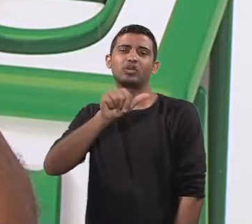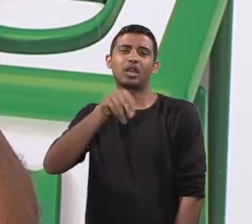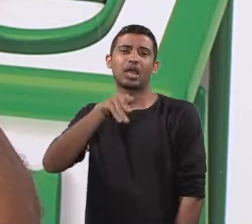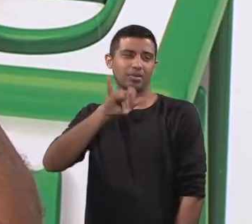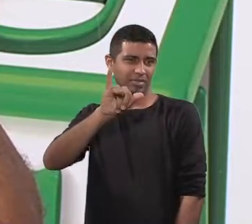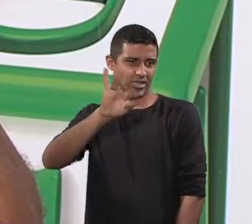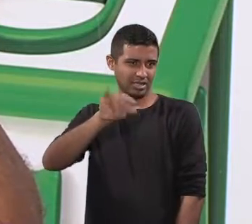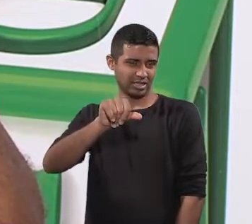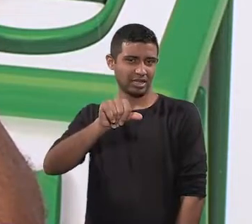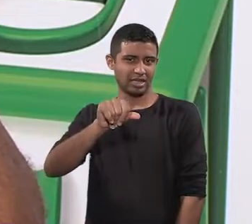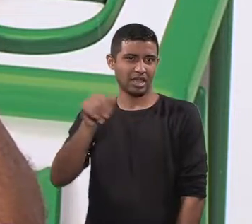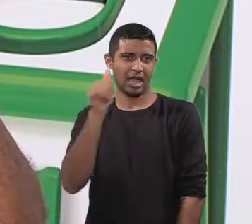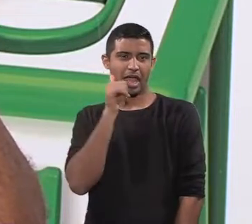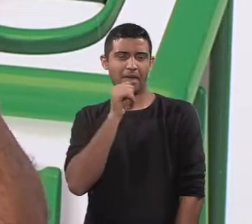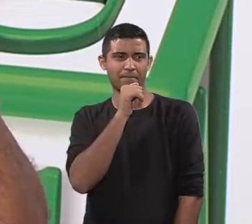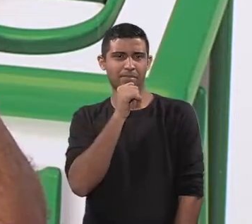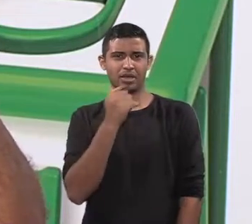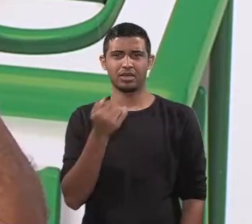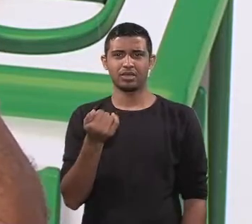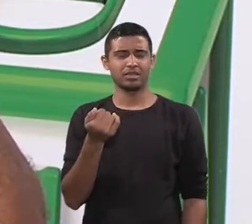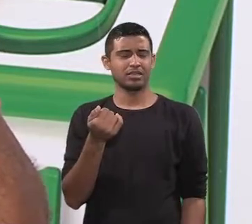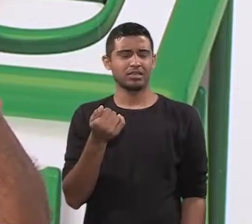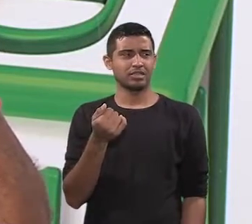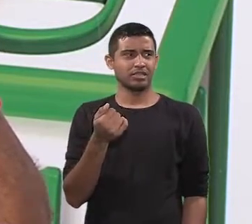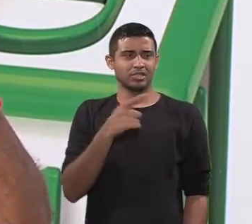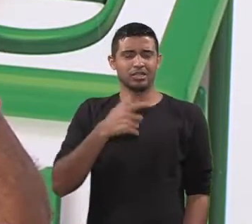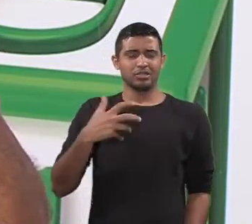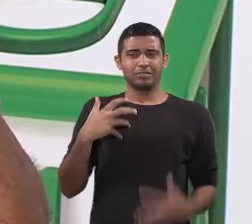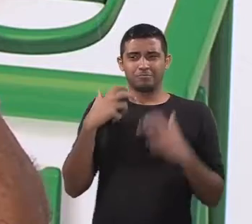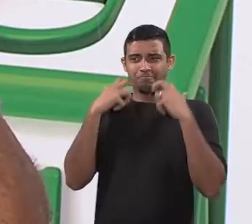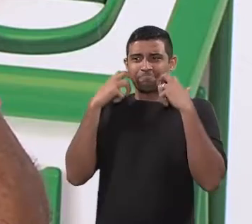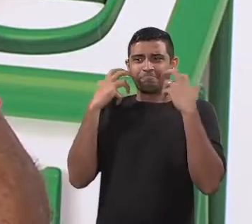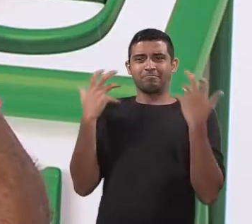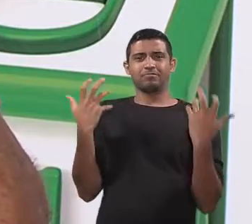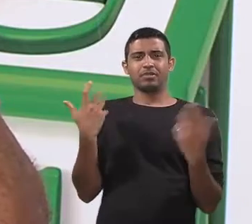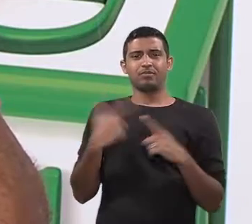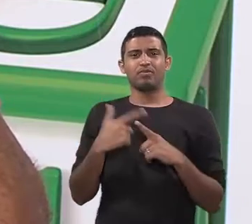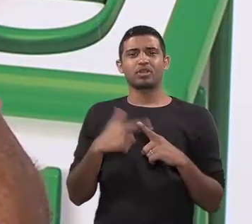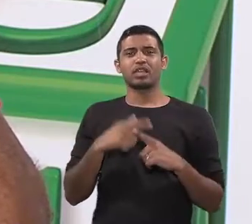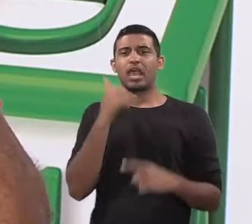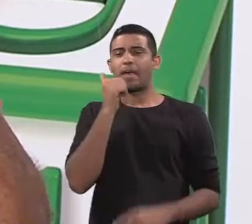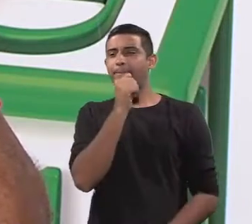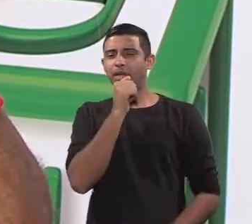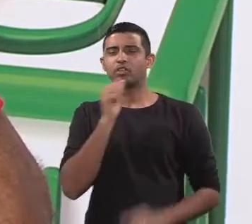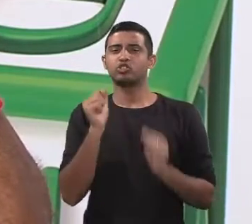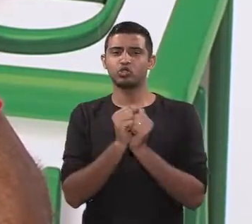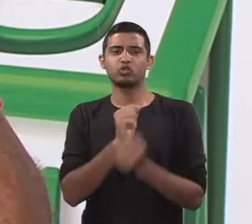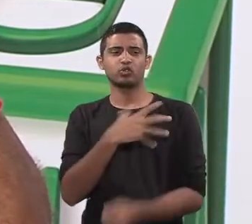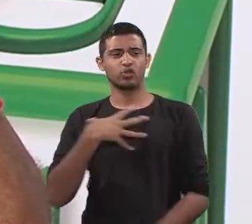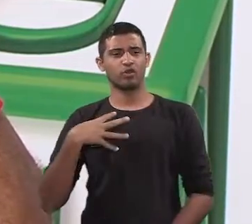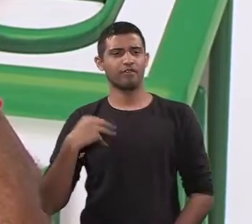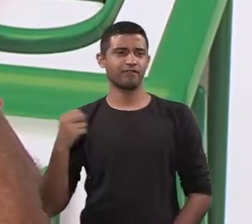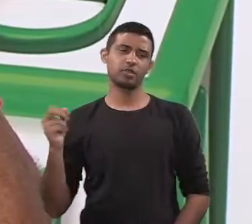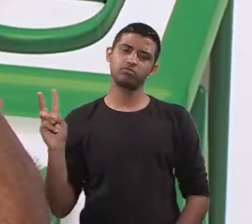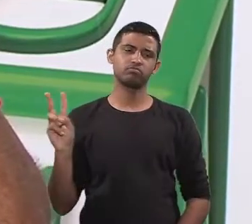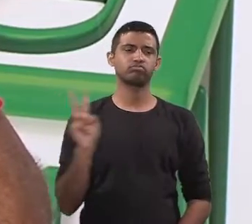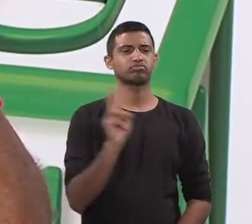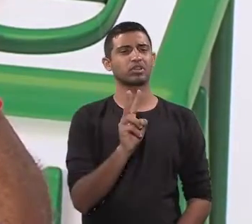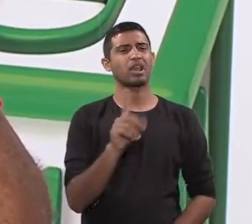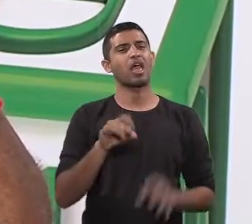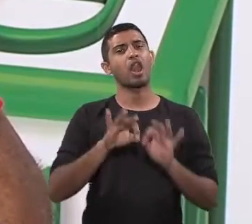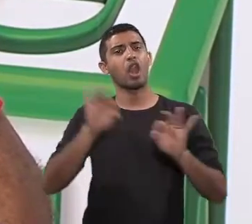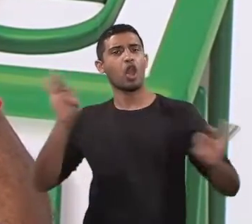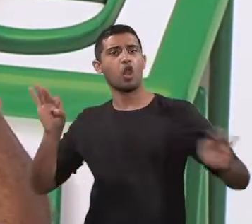mãe deixou a gente bastante constrangido, porque ela veio para a escola, morava num local